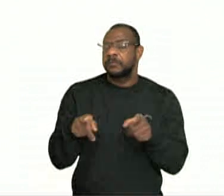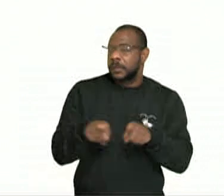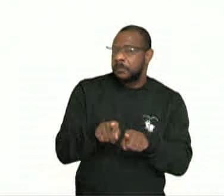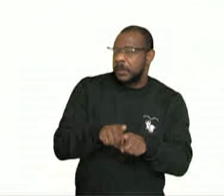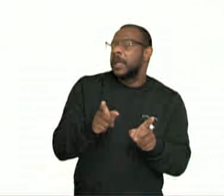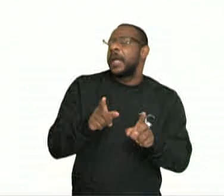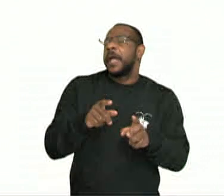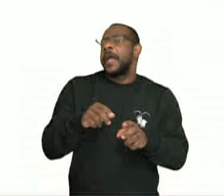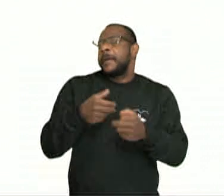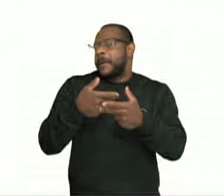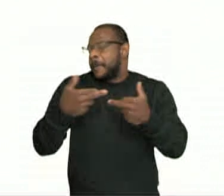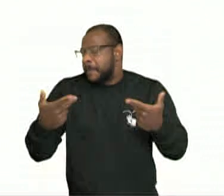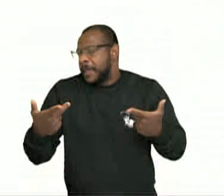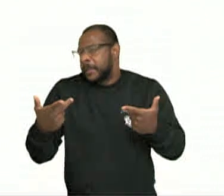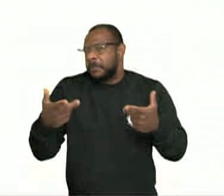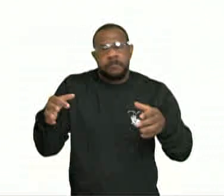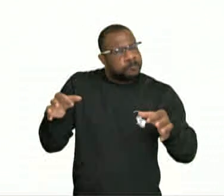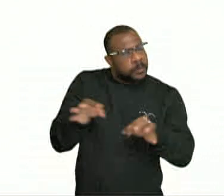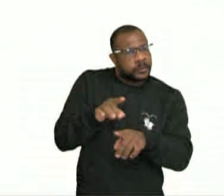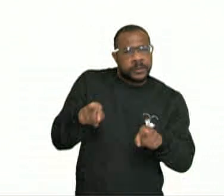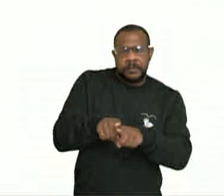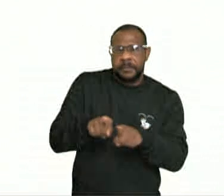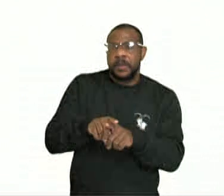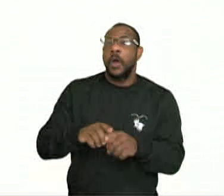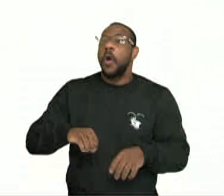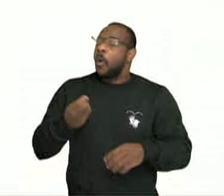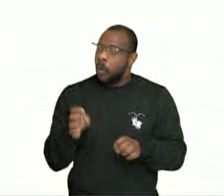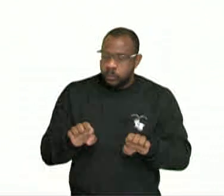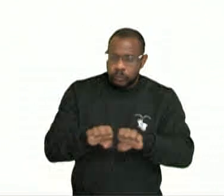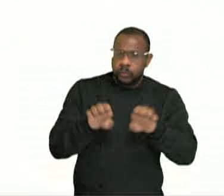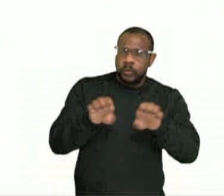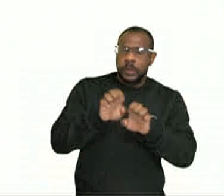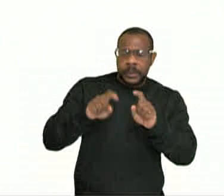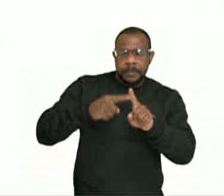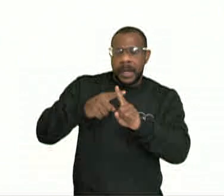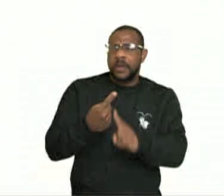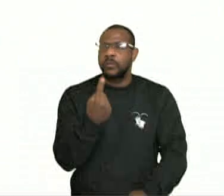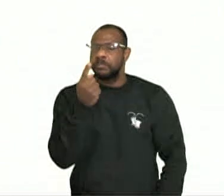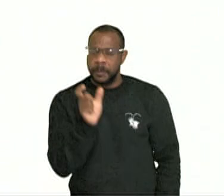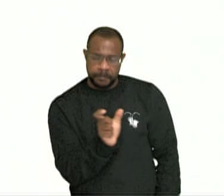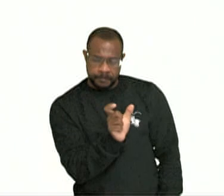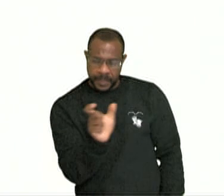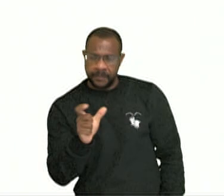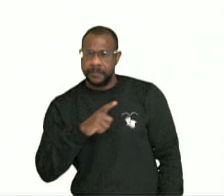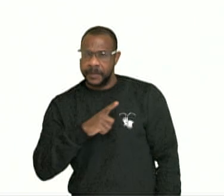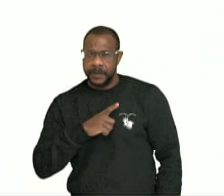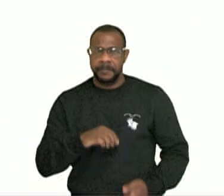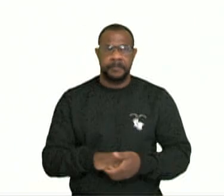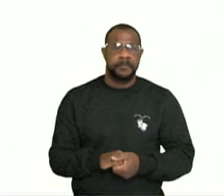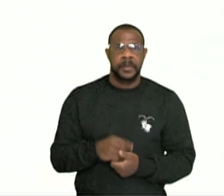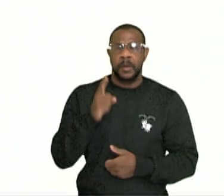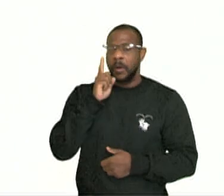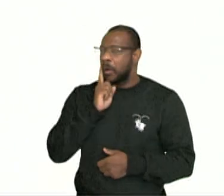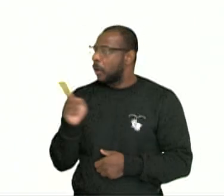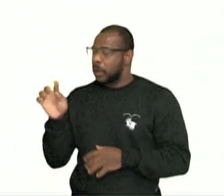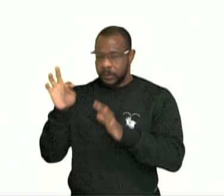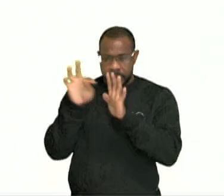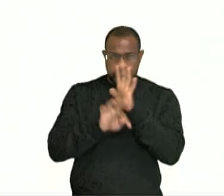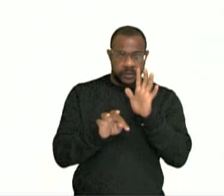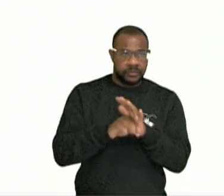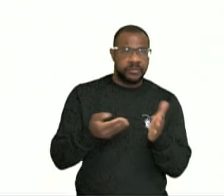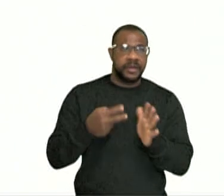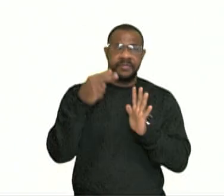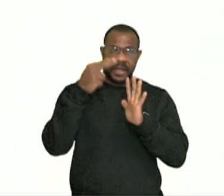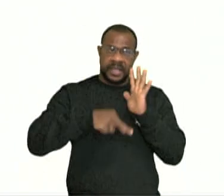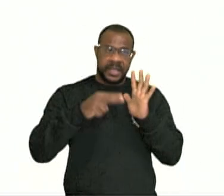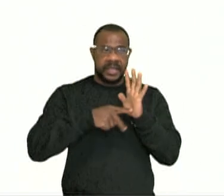complexos, que são locuções ou estruturas com mais de uma palavra. Vamos observar eles em funcionamento no texto. A gente vai ler o texto e